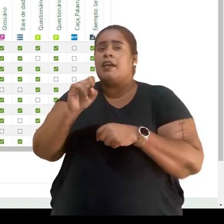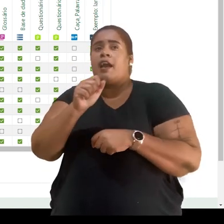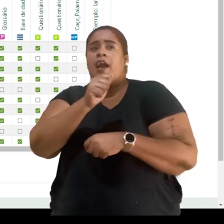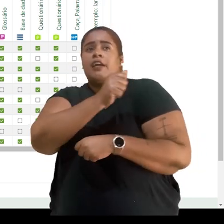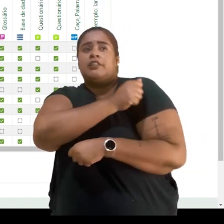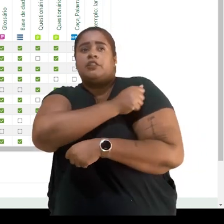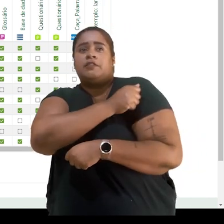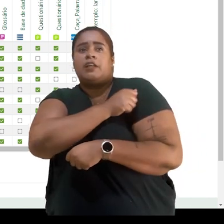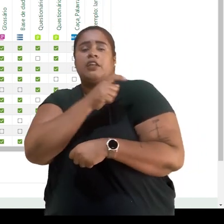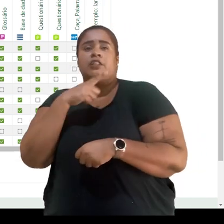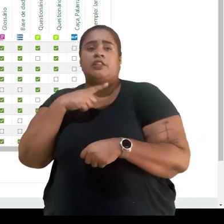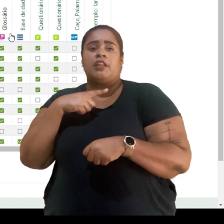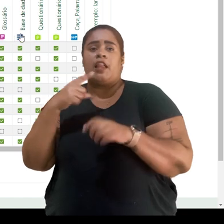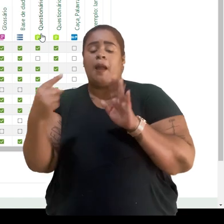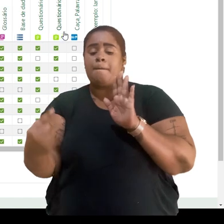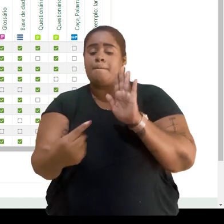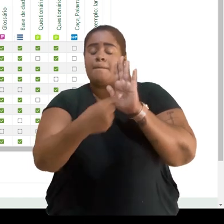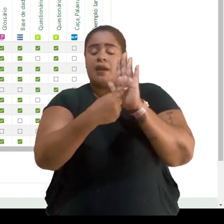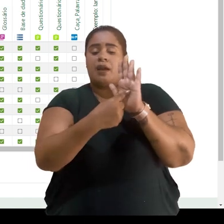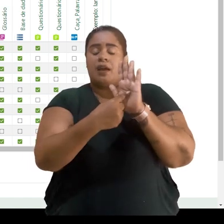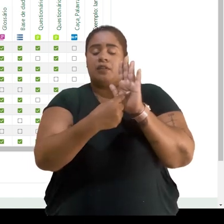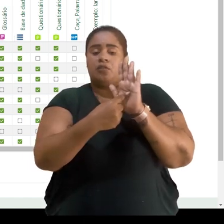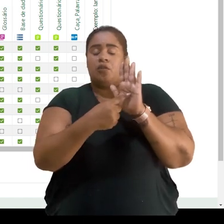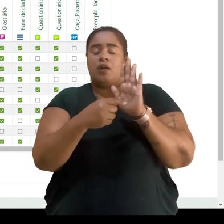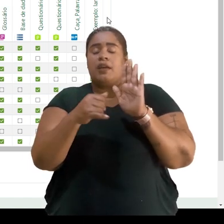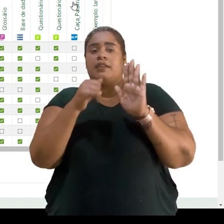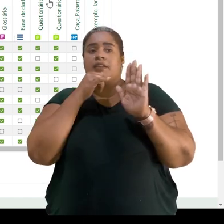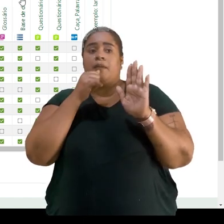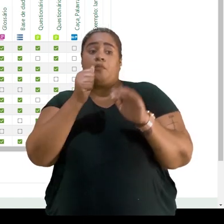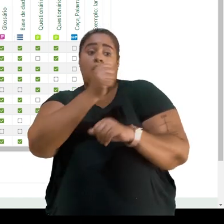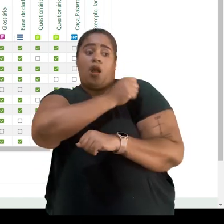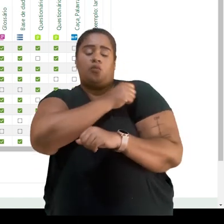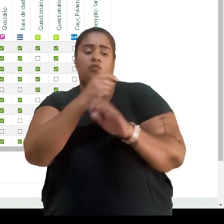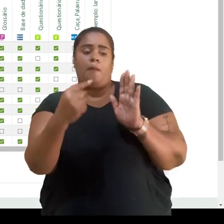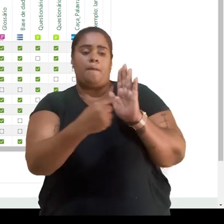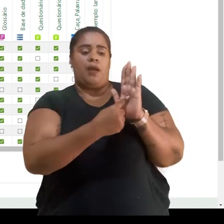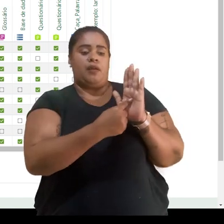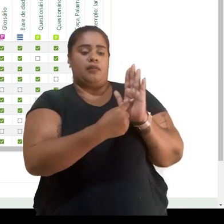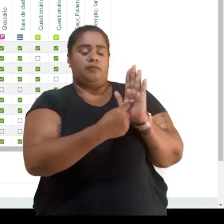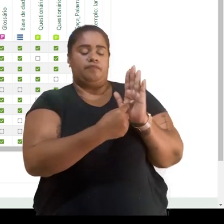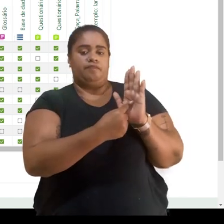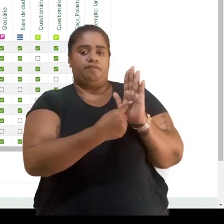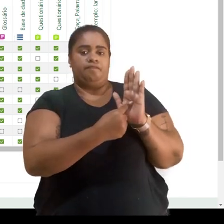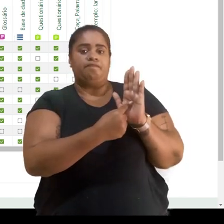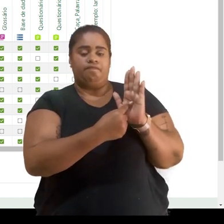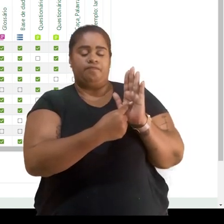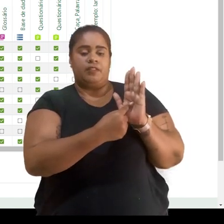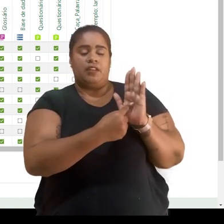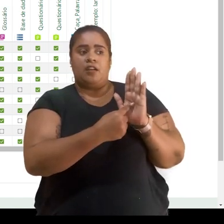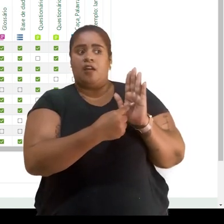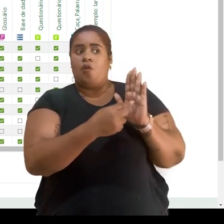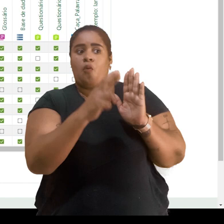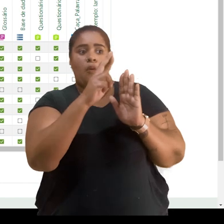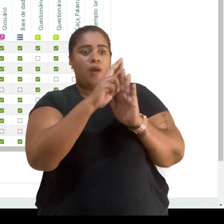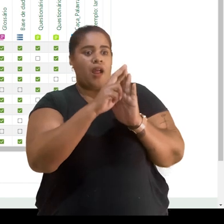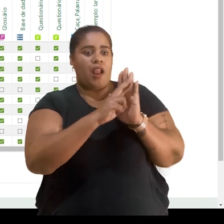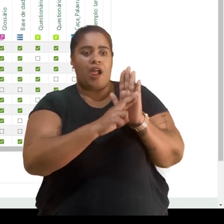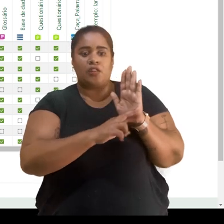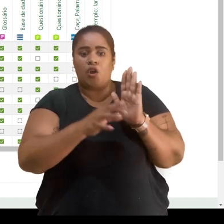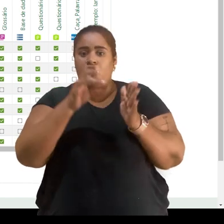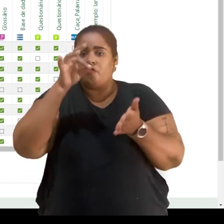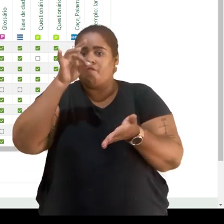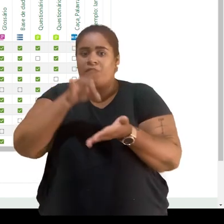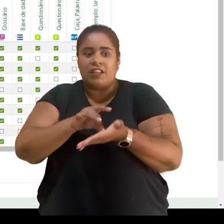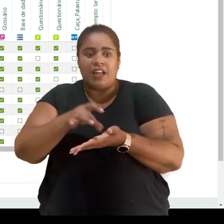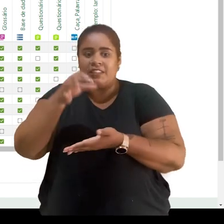caso Essas atividades tenham sido configuradas pela marcação manual pelo aluno esse